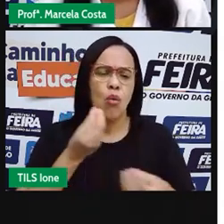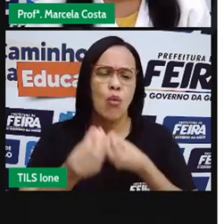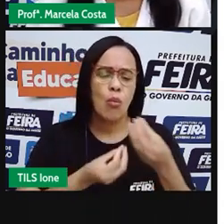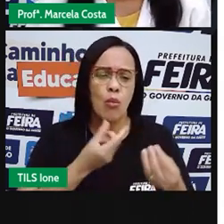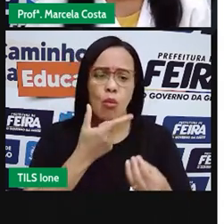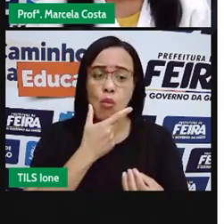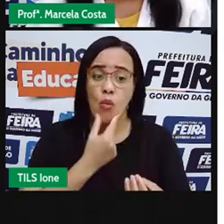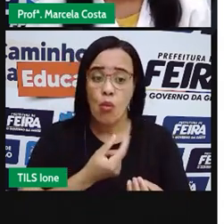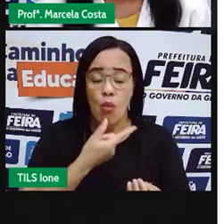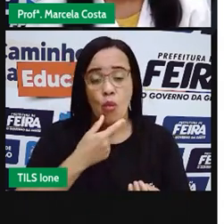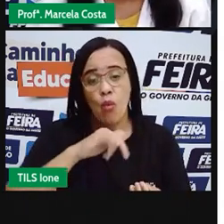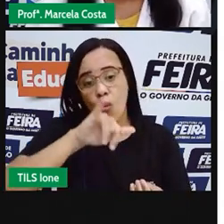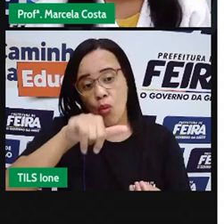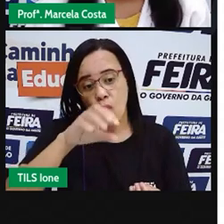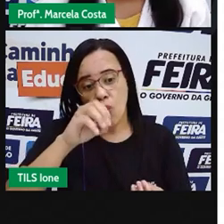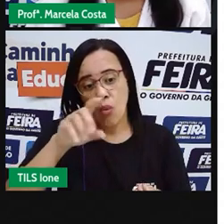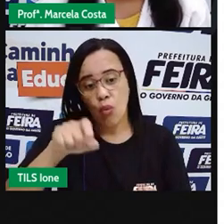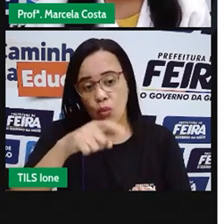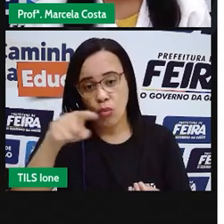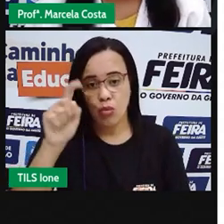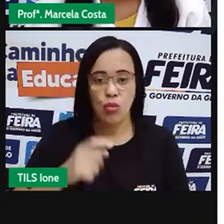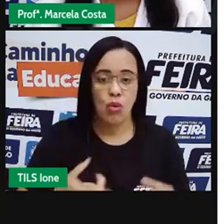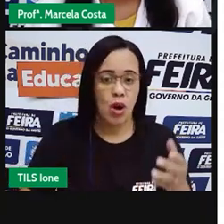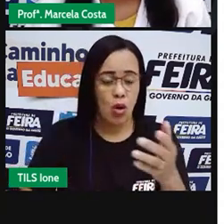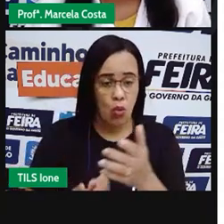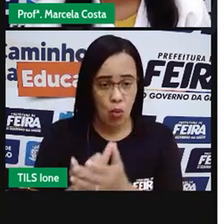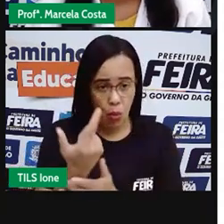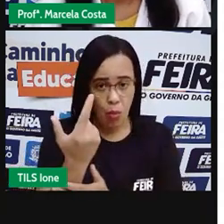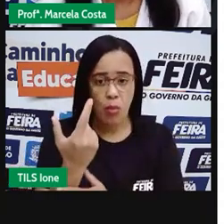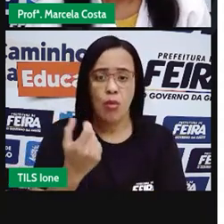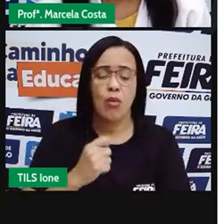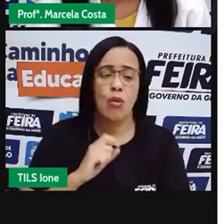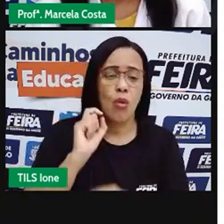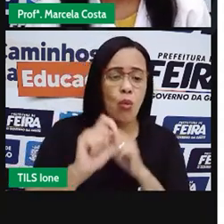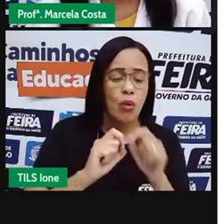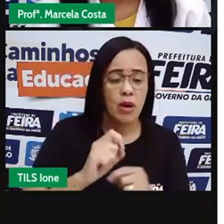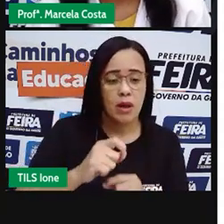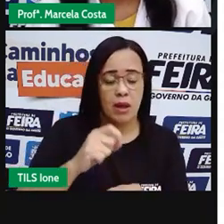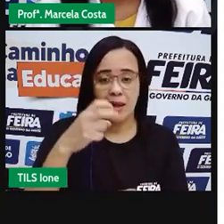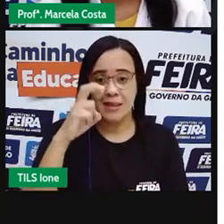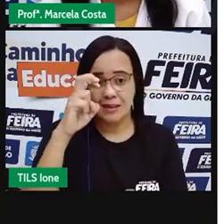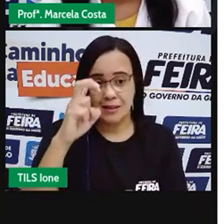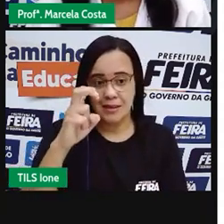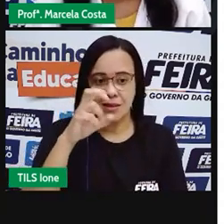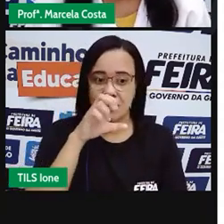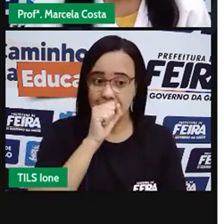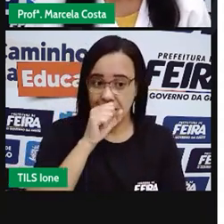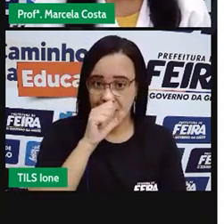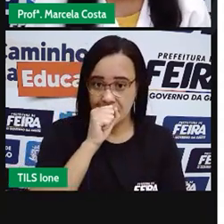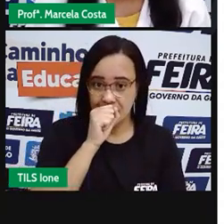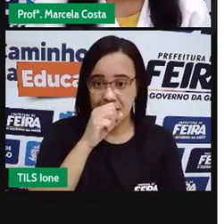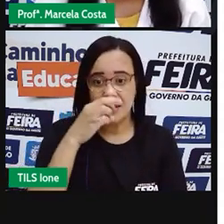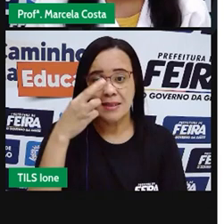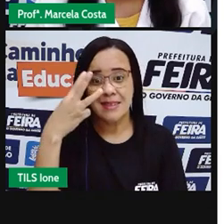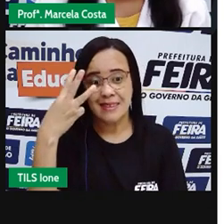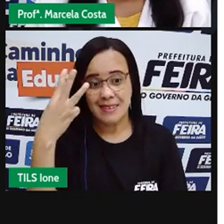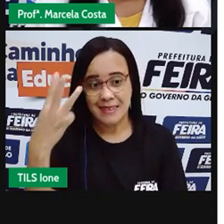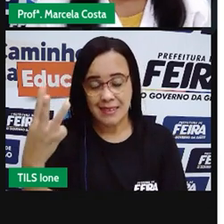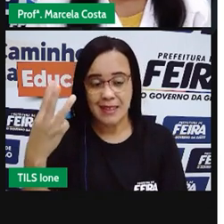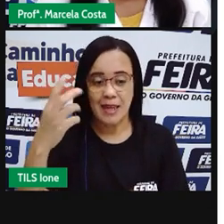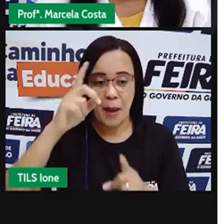feira e lá ele comprou 5 laranjas e 3 bananas. Com quantas